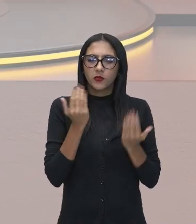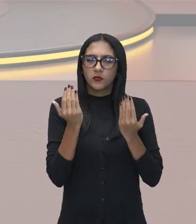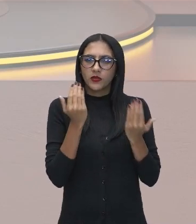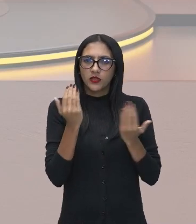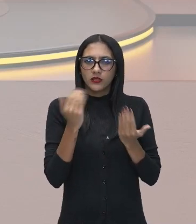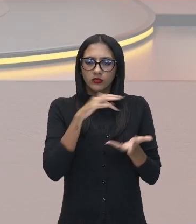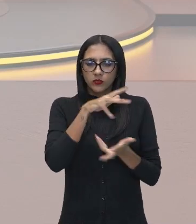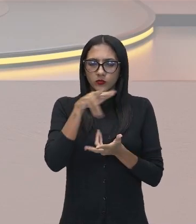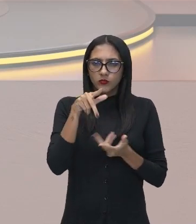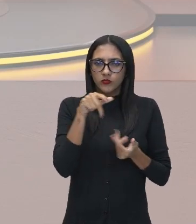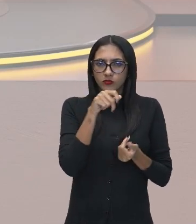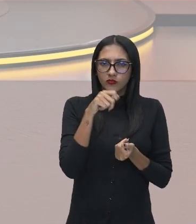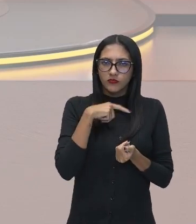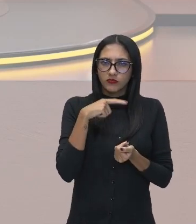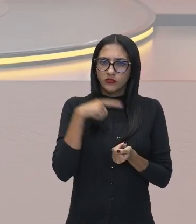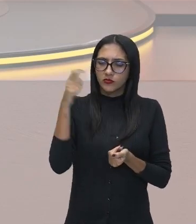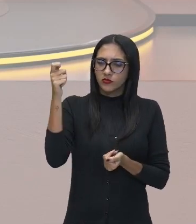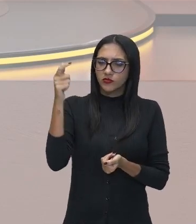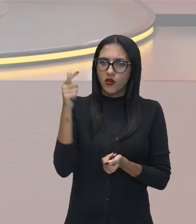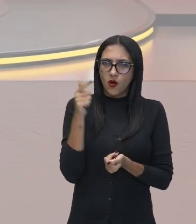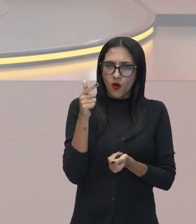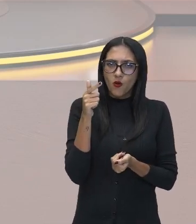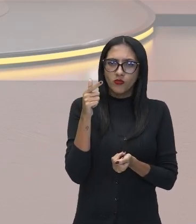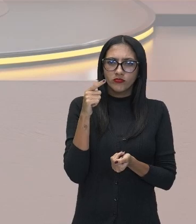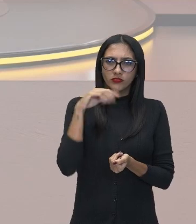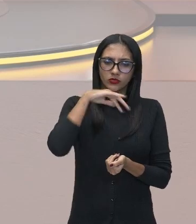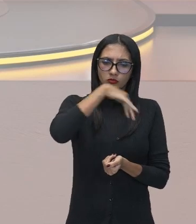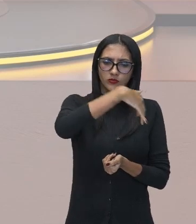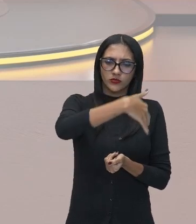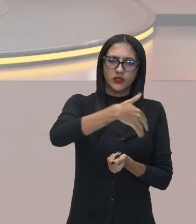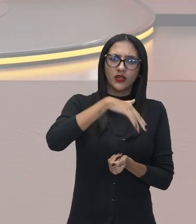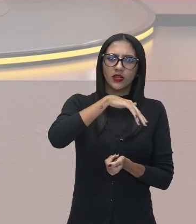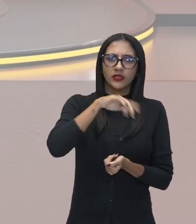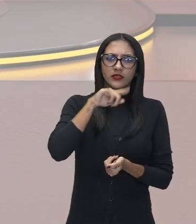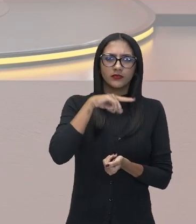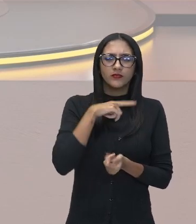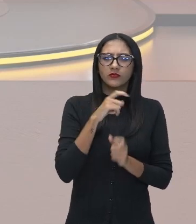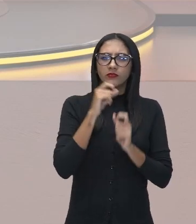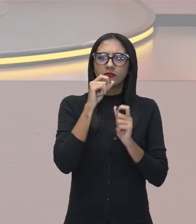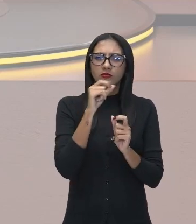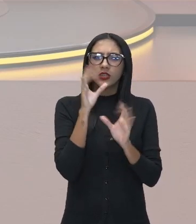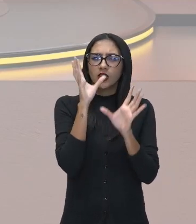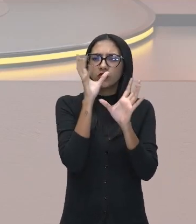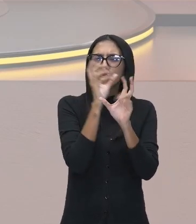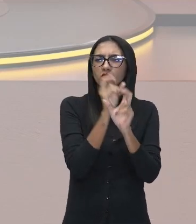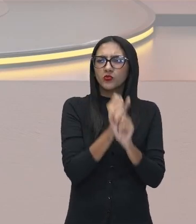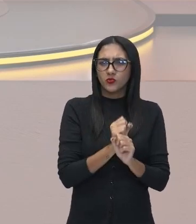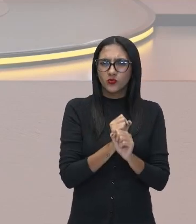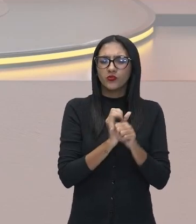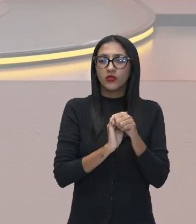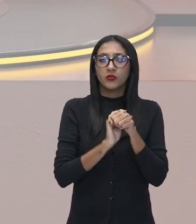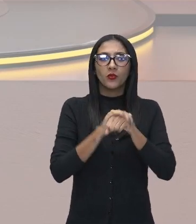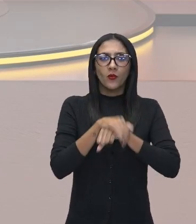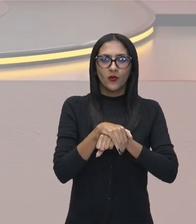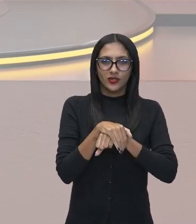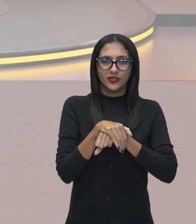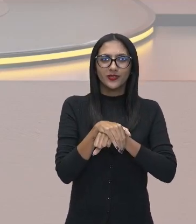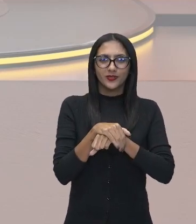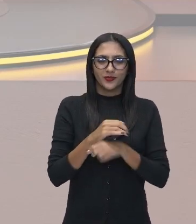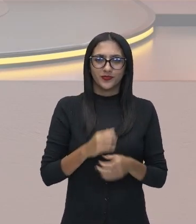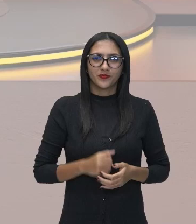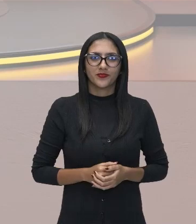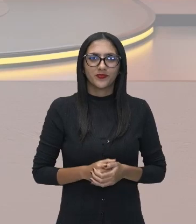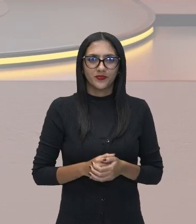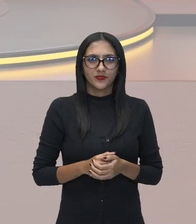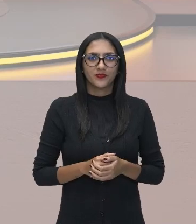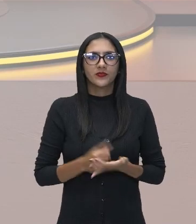Pega a luz solar e outra parte ali tinha a luz da noite, ou seja, a ausência da luz, na verdade, do sol e